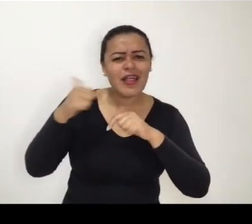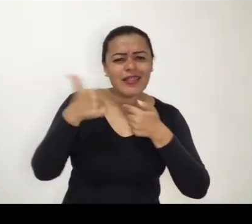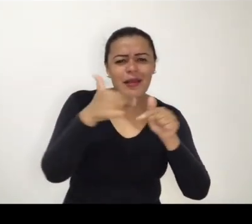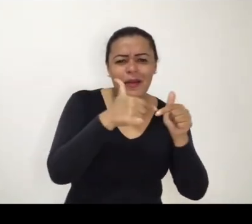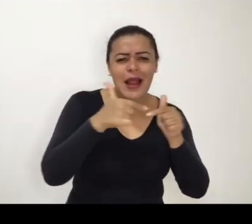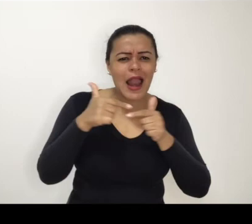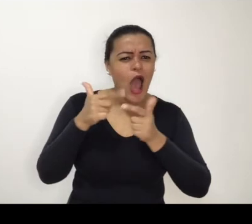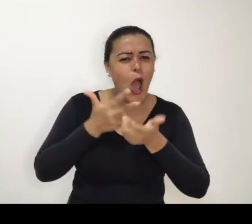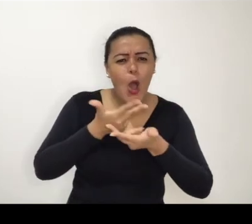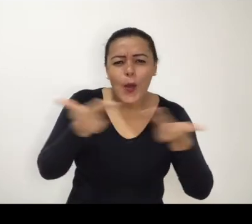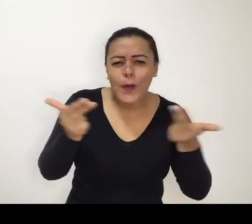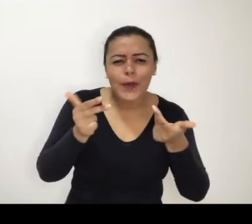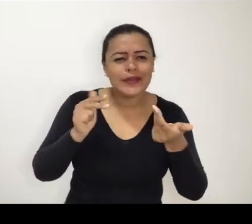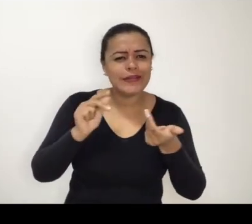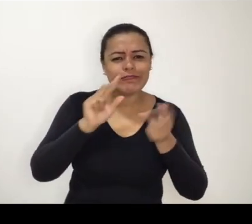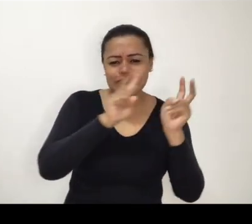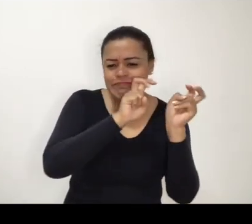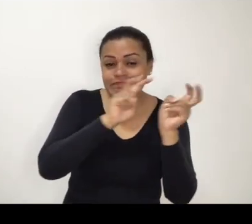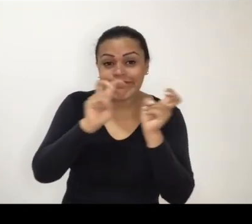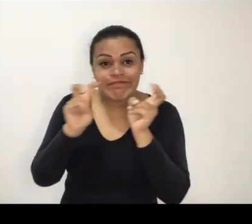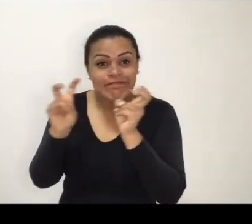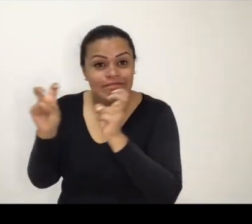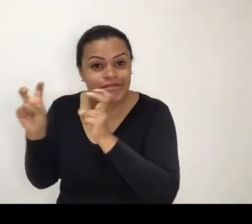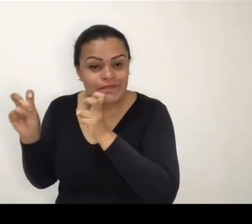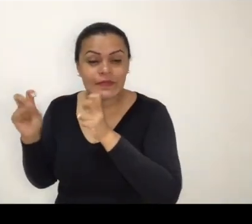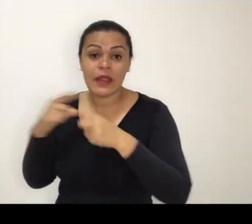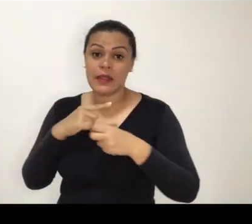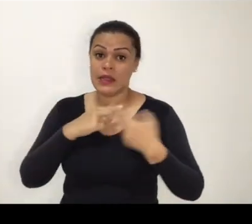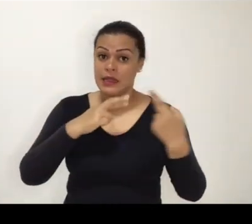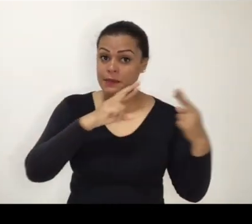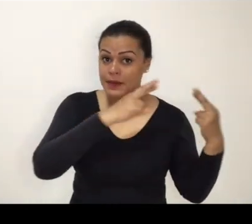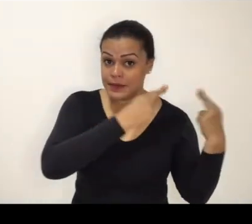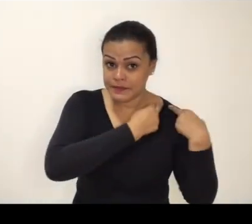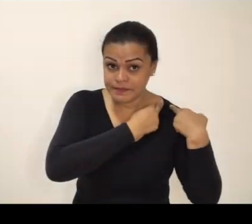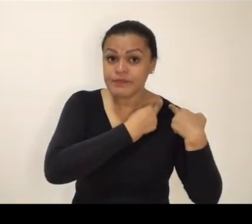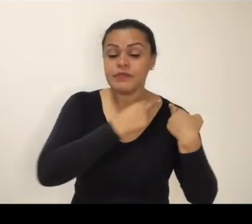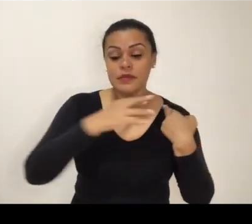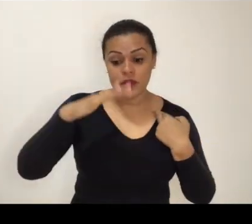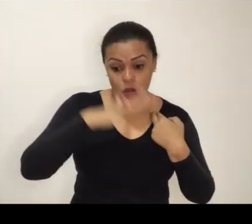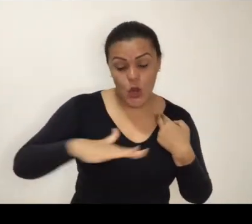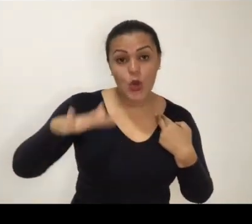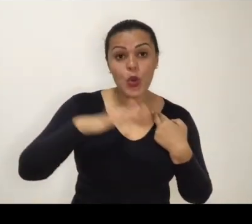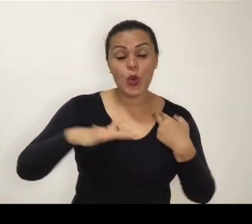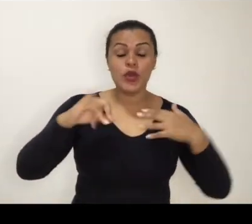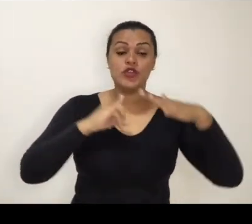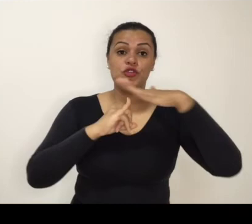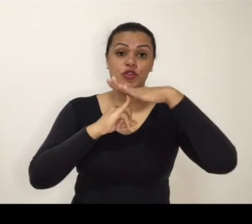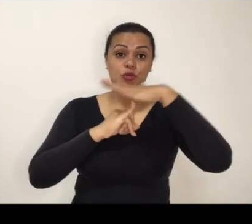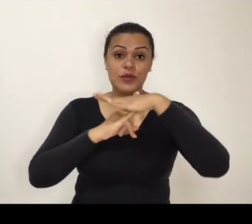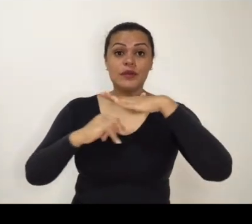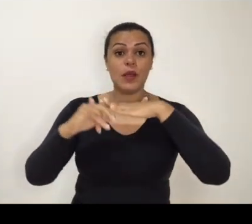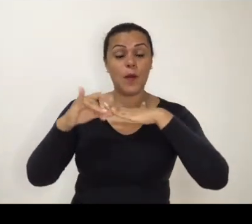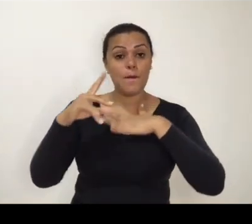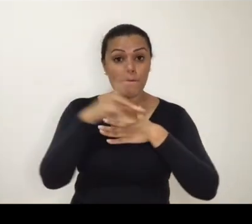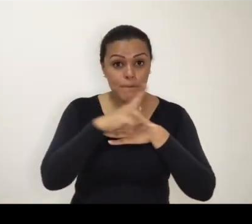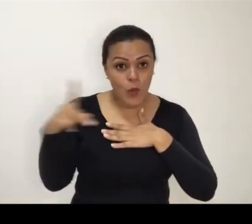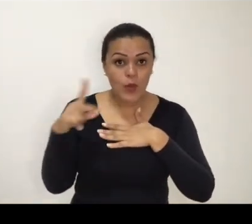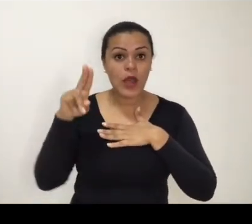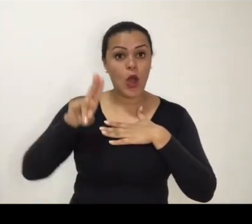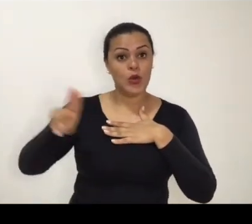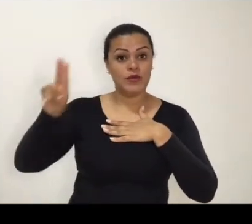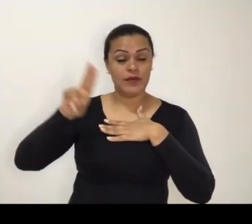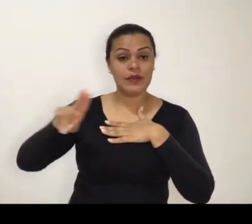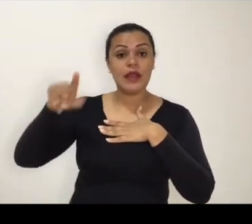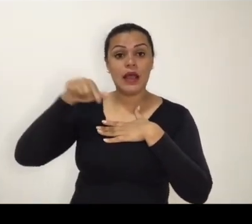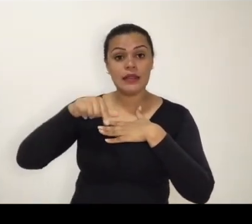né, que tem a ver com a responsabilidade de estar numa instituição pública, é uma universidade que oferece um curso de dança, de